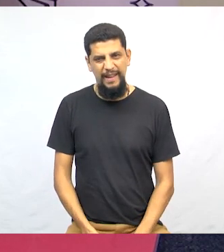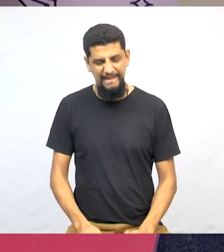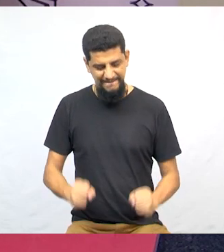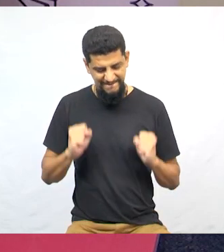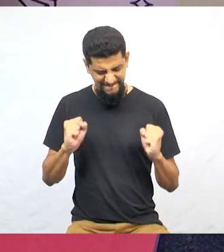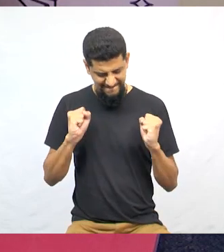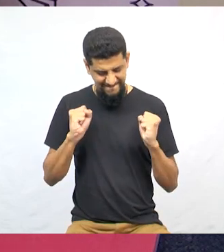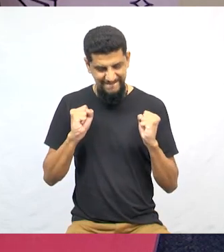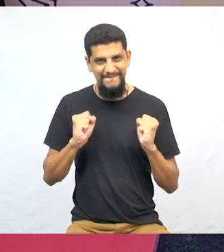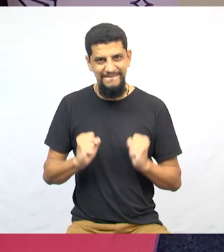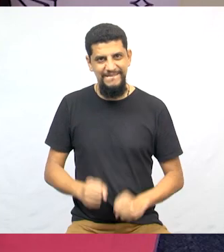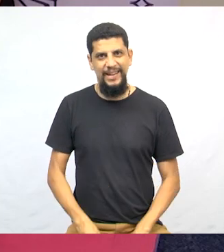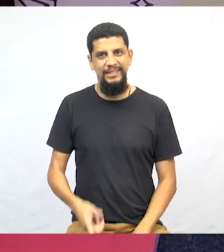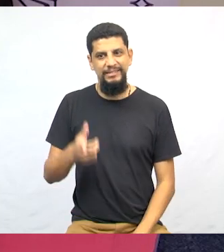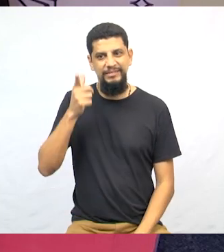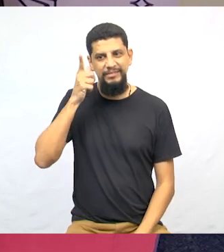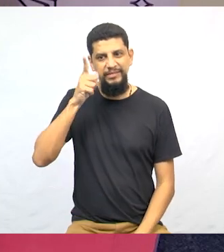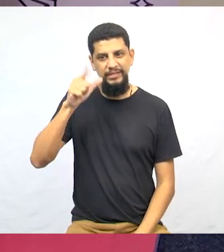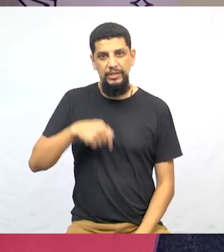Consegui.